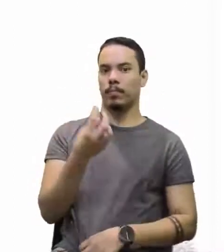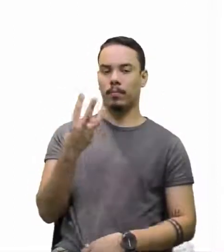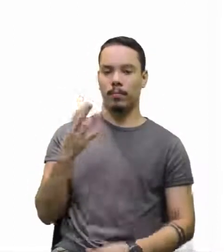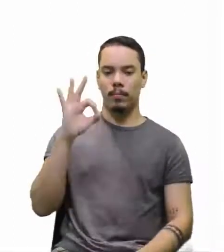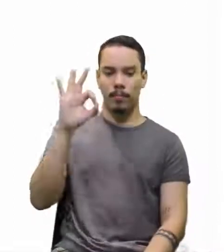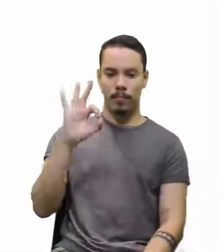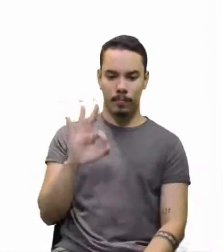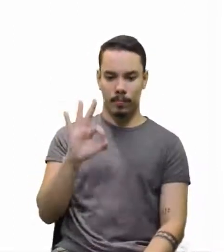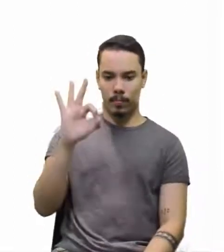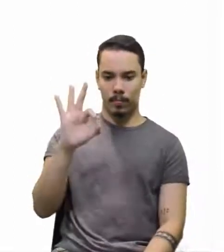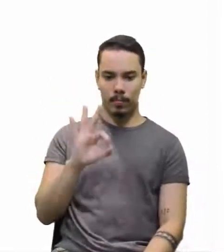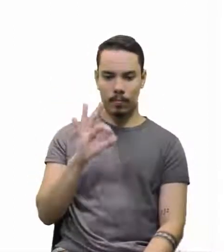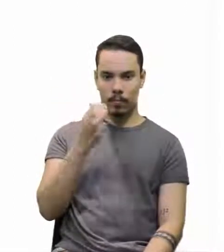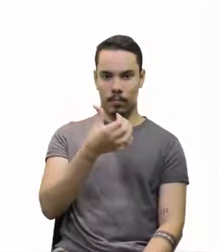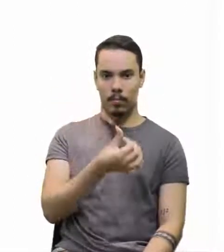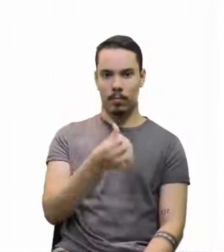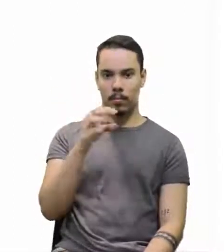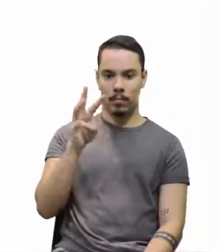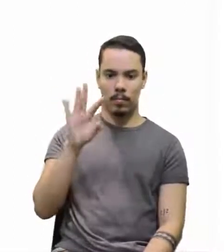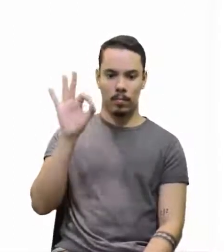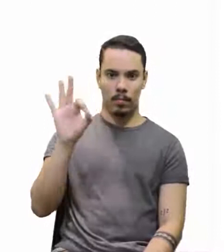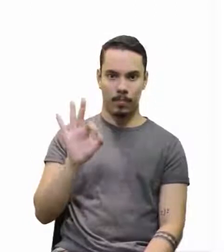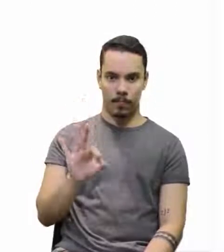63% da corrente total.